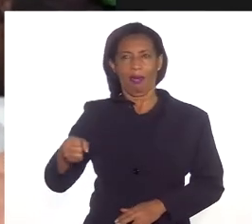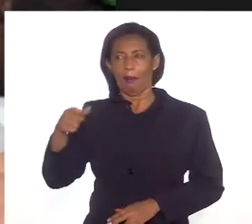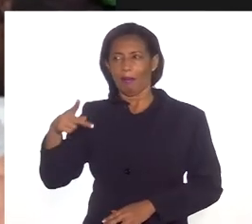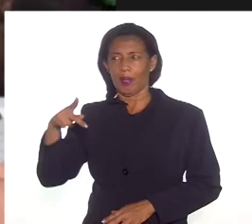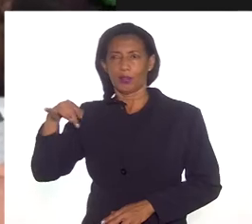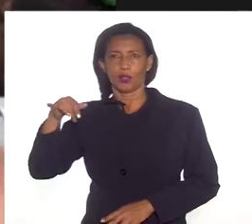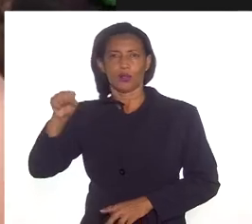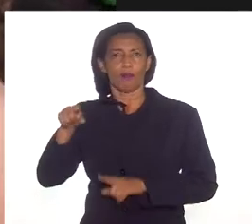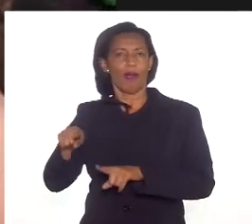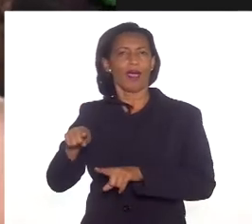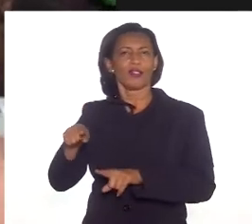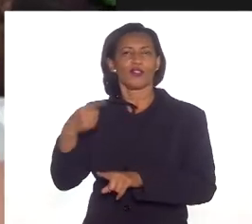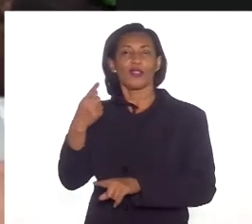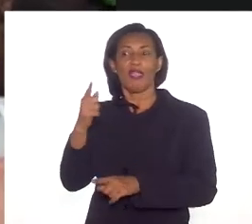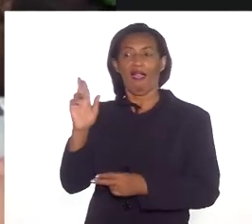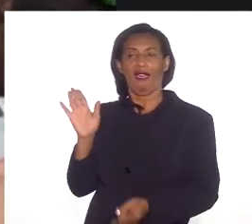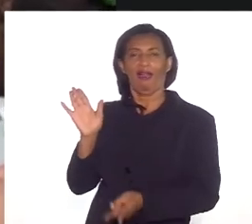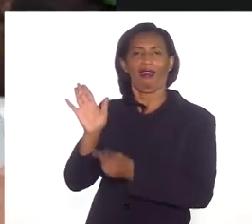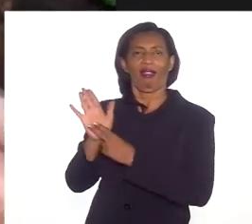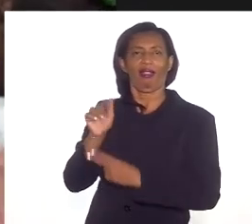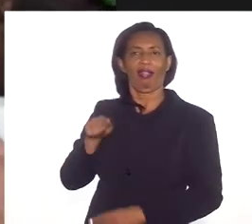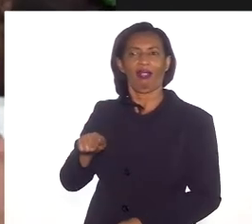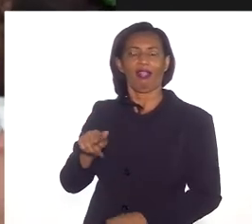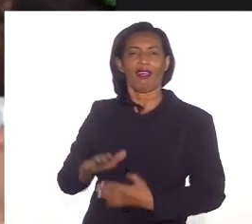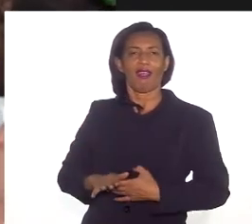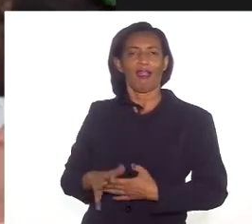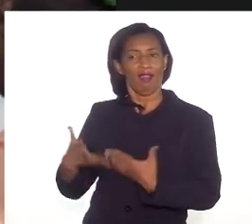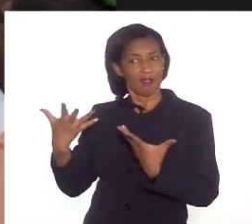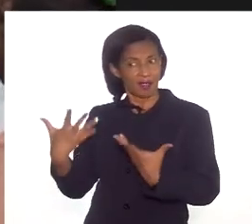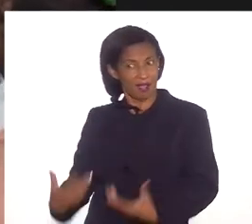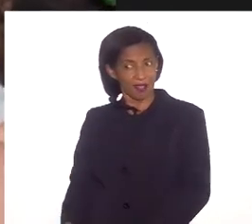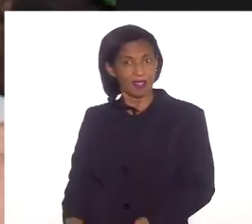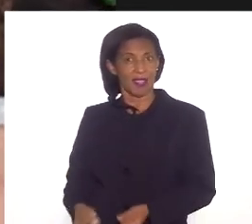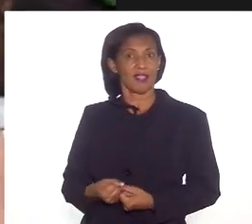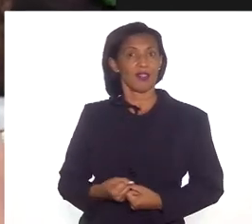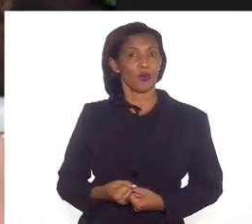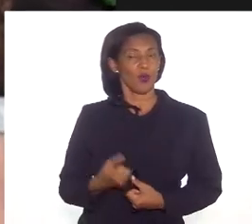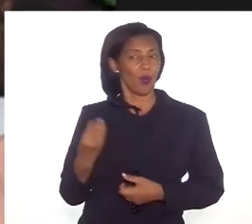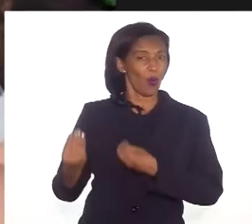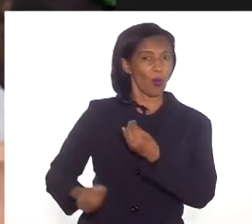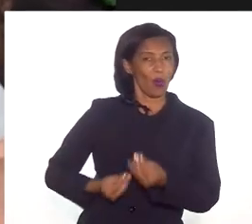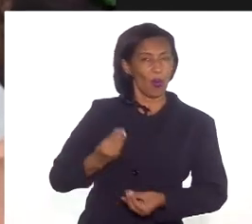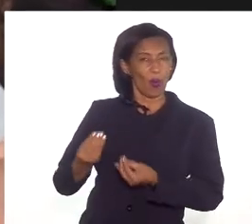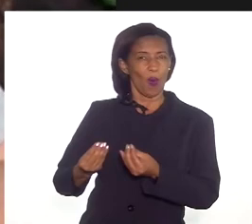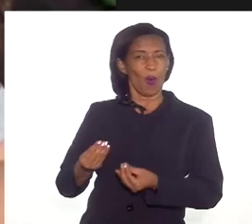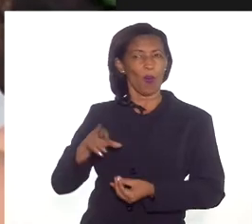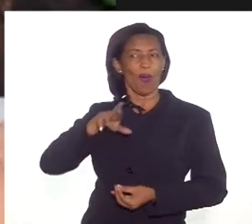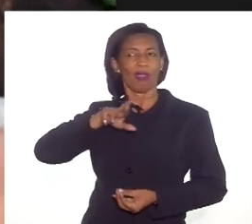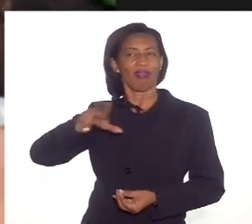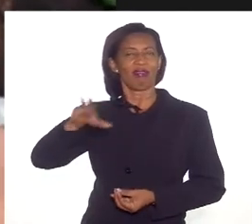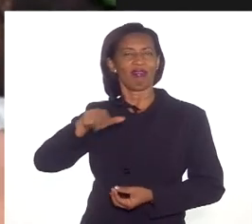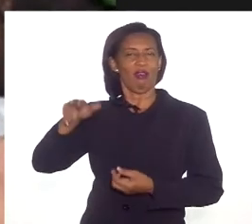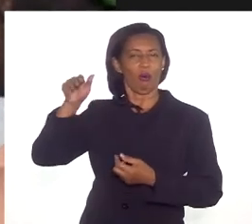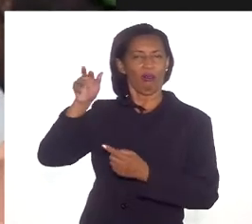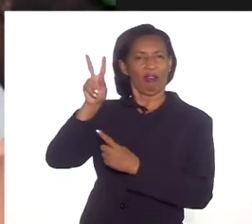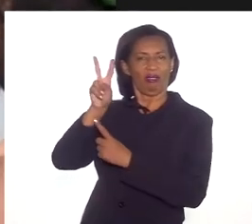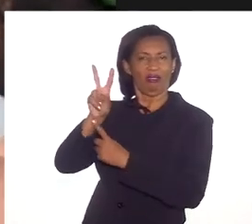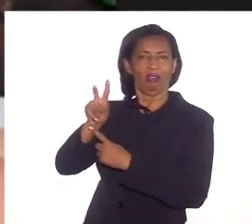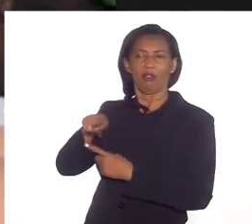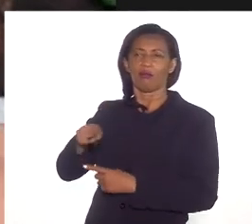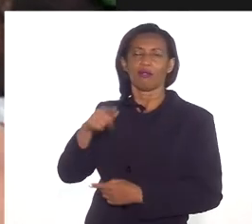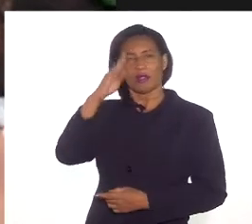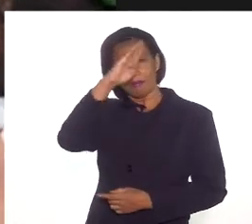pelos pais, como com a promessa de serem aceitos como não indígenas, né, como